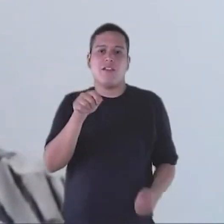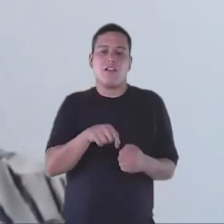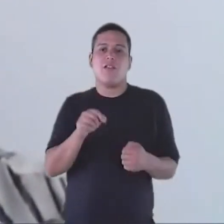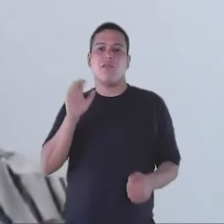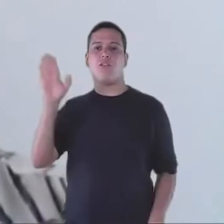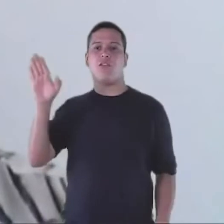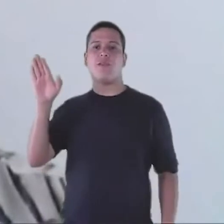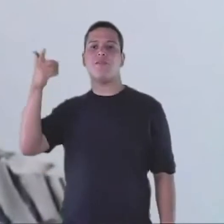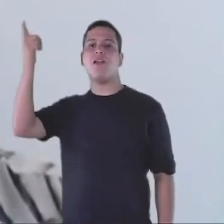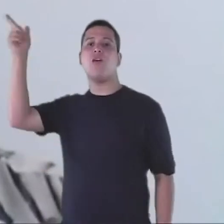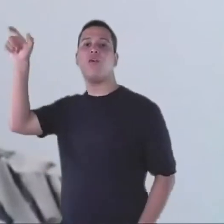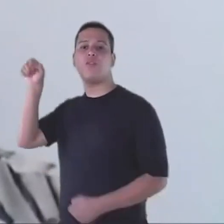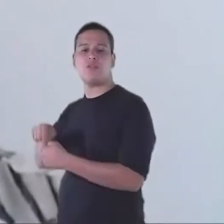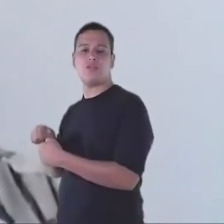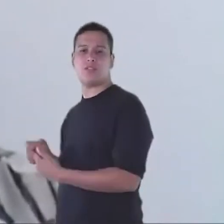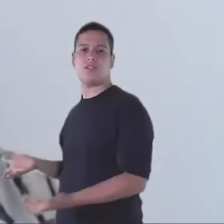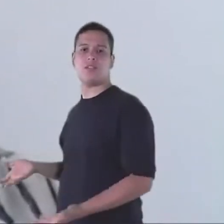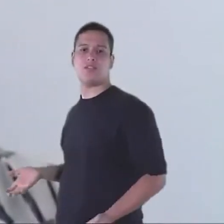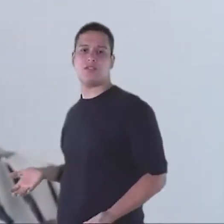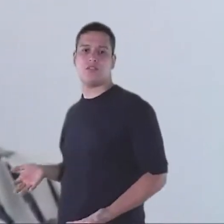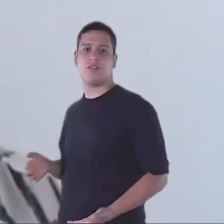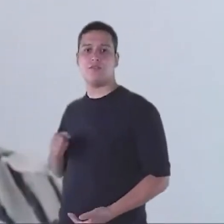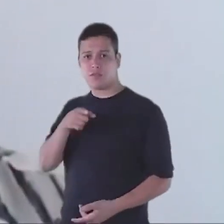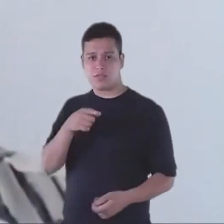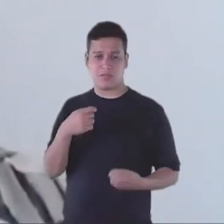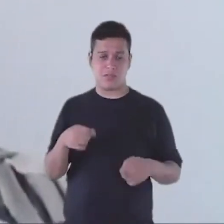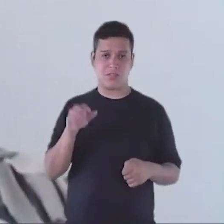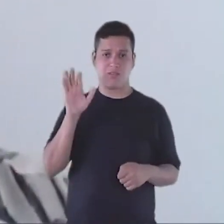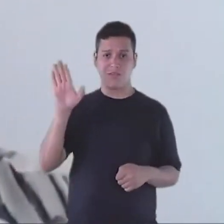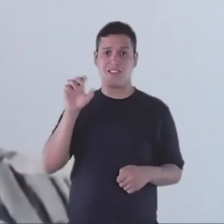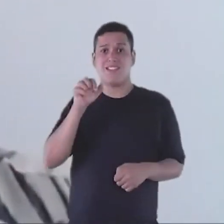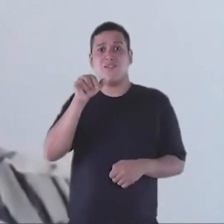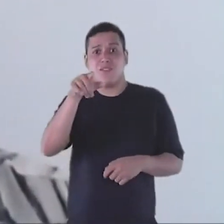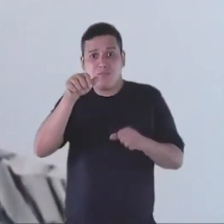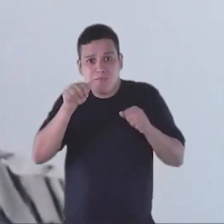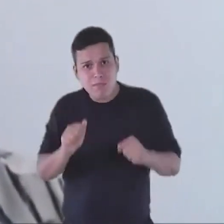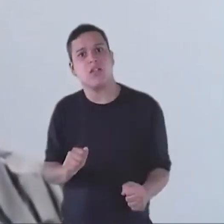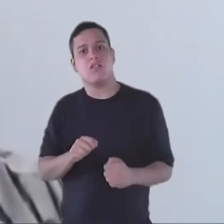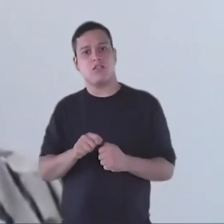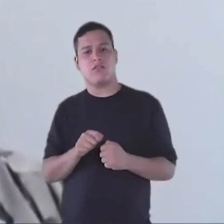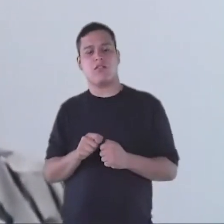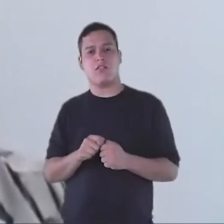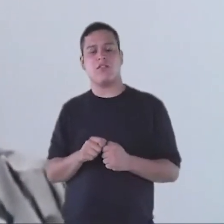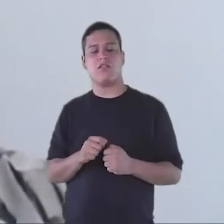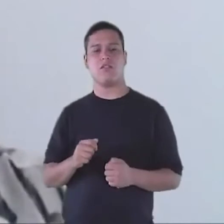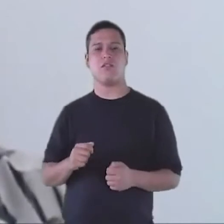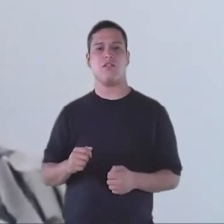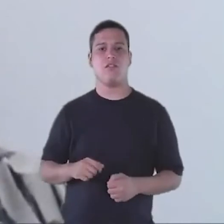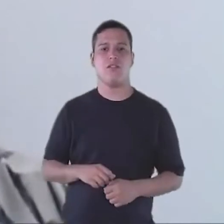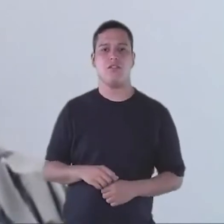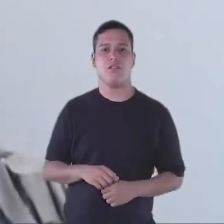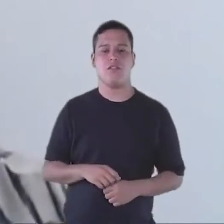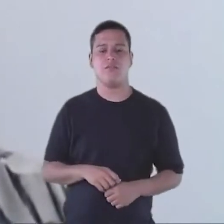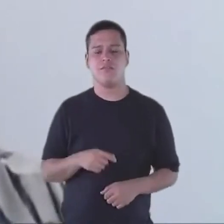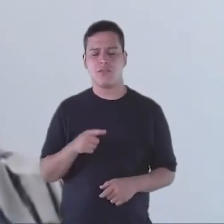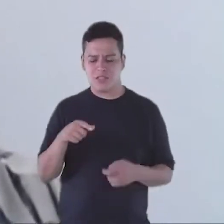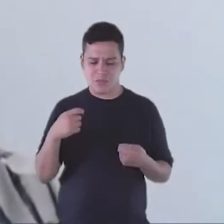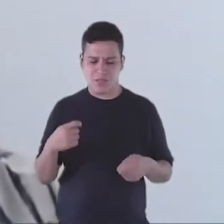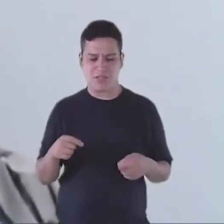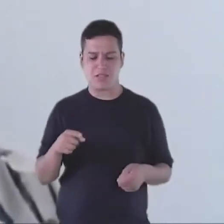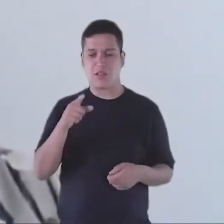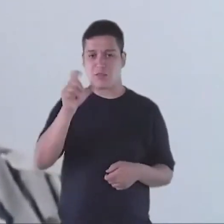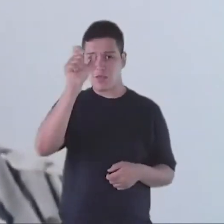É ter uma sinceridade no criar. Bom, honestidade.